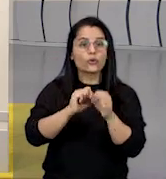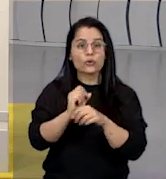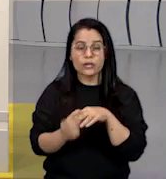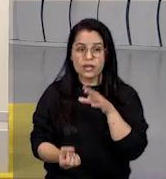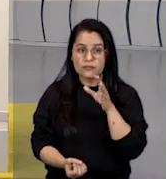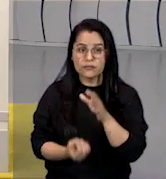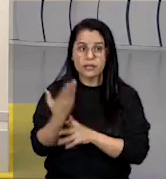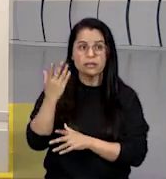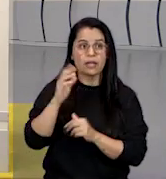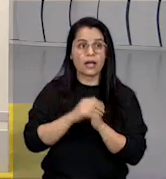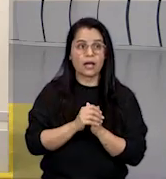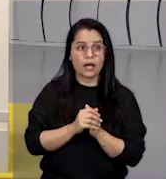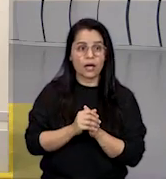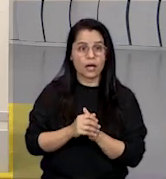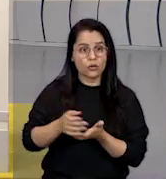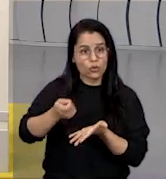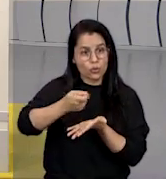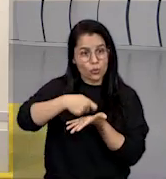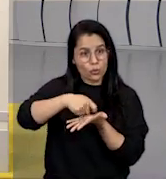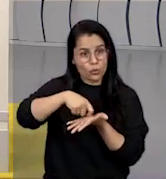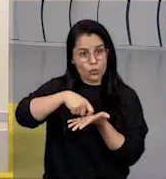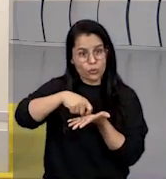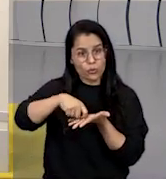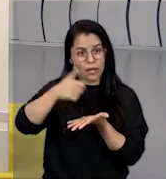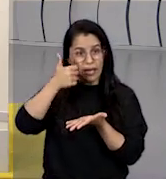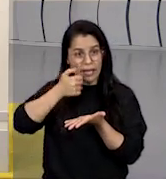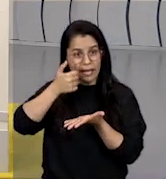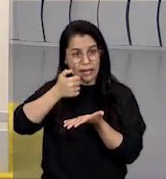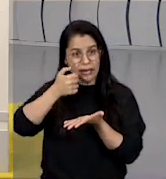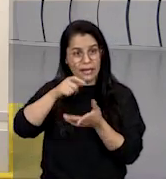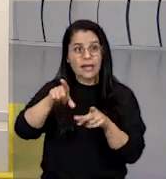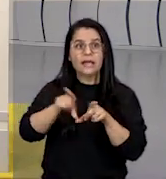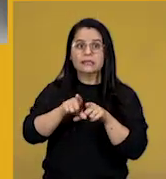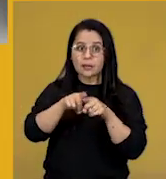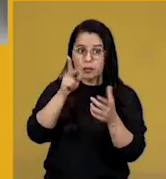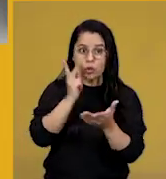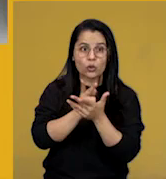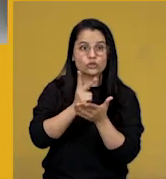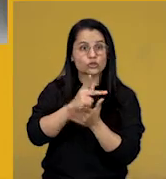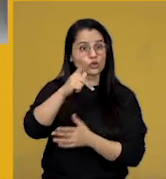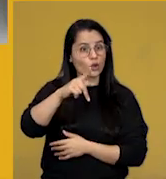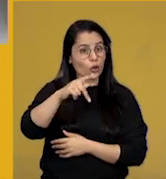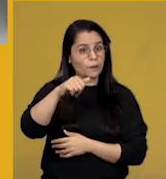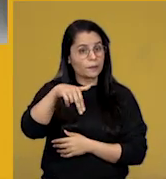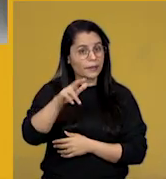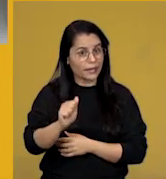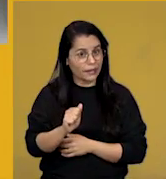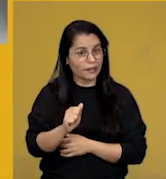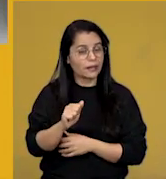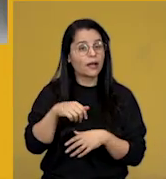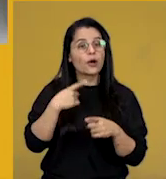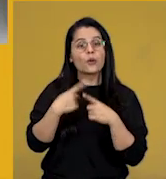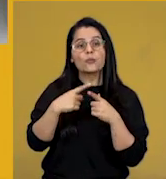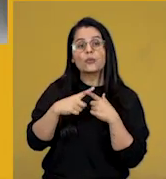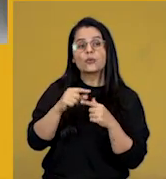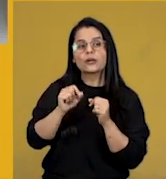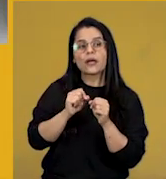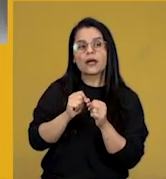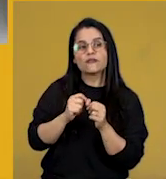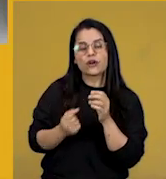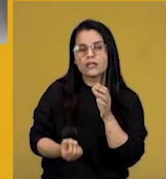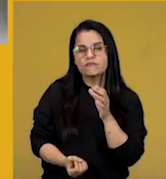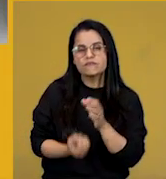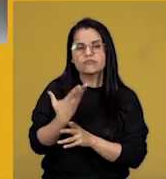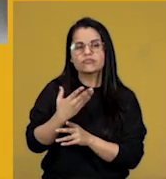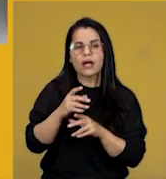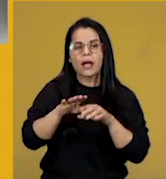inventaram a ponta com a caneta também continuou chamando pena, tá? Porque aquela ponta foi